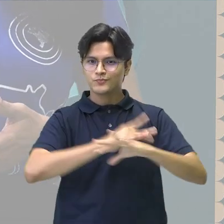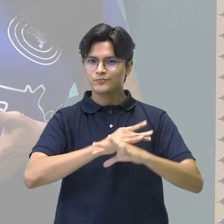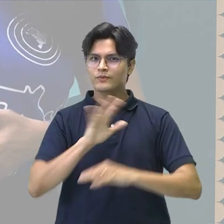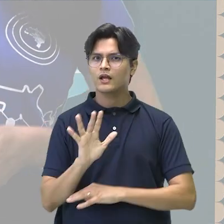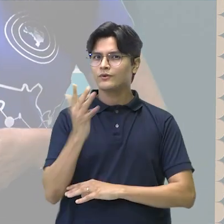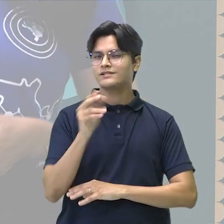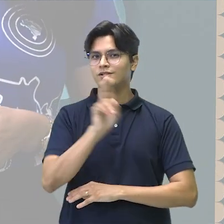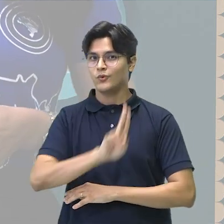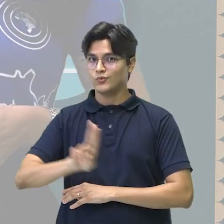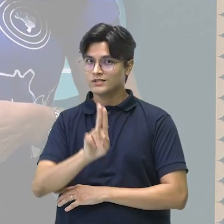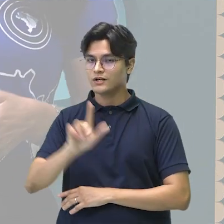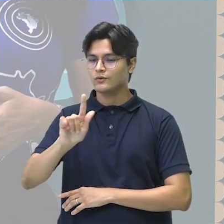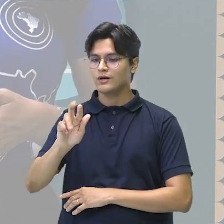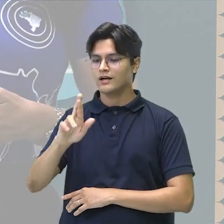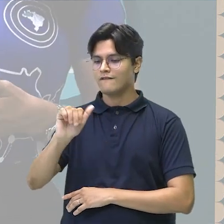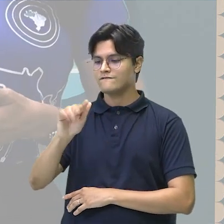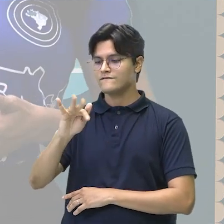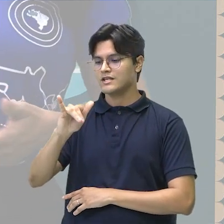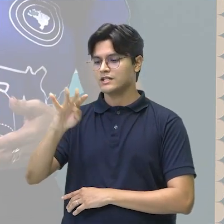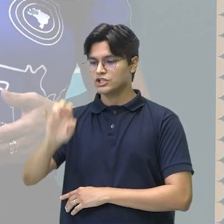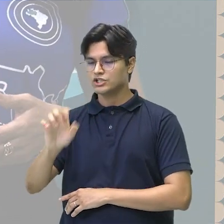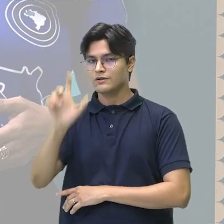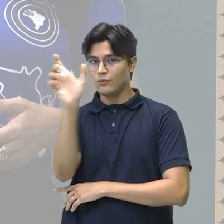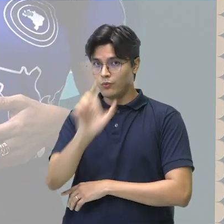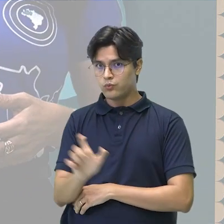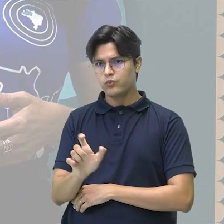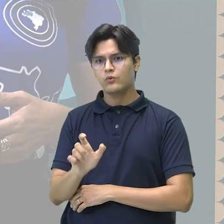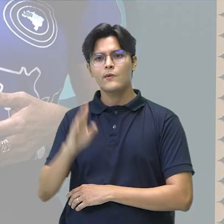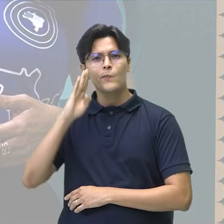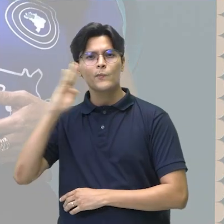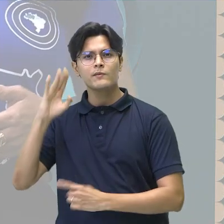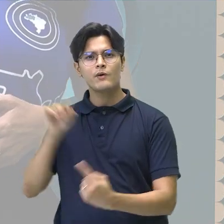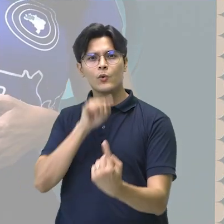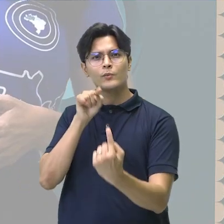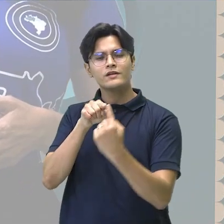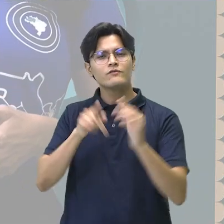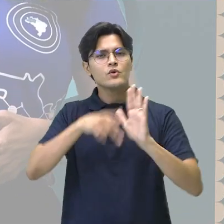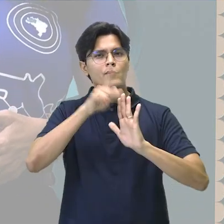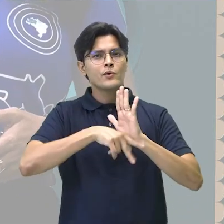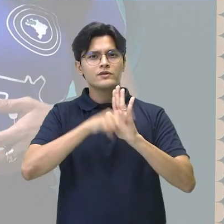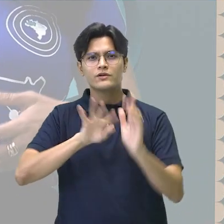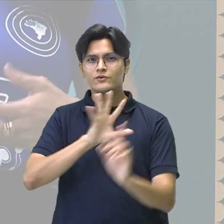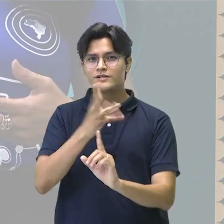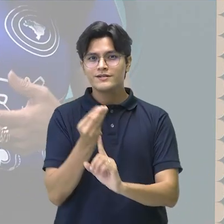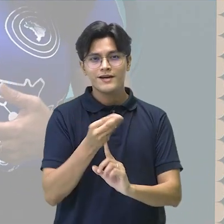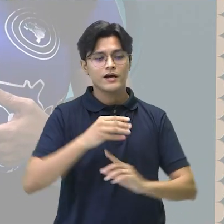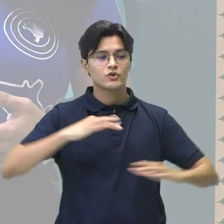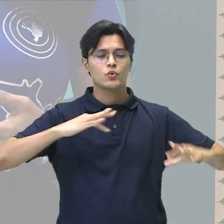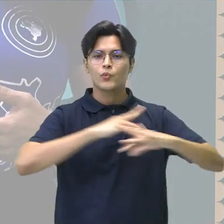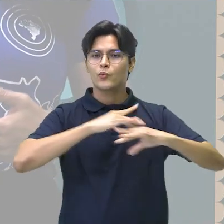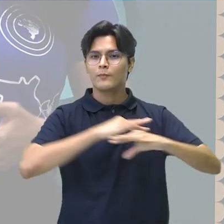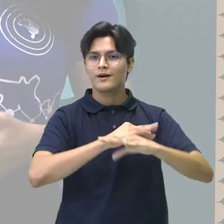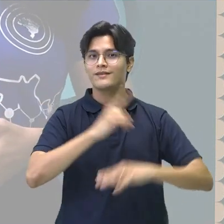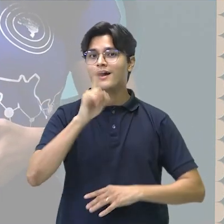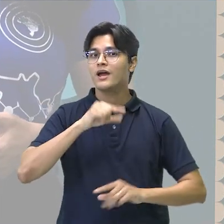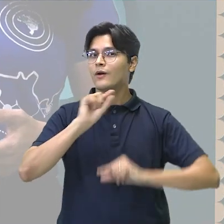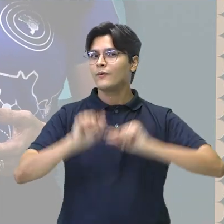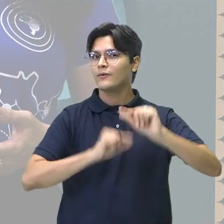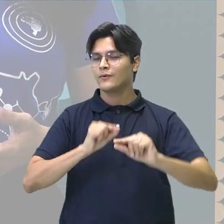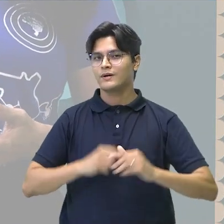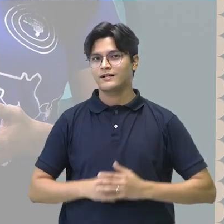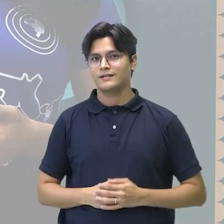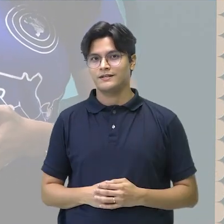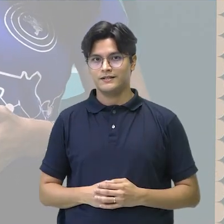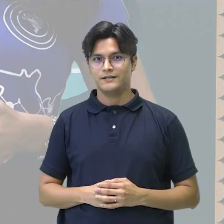partir do grafite. Bem, o principal objetivo de um projeto de arte urbana é dialogar diretamente com